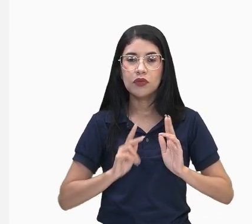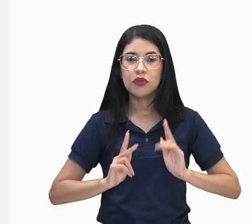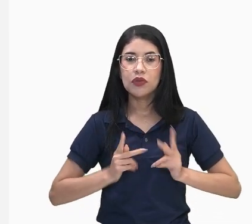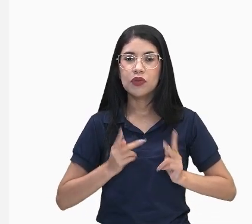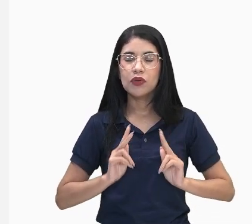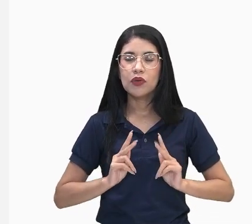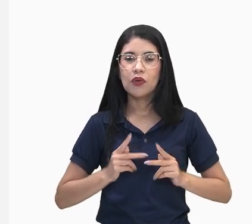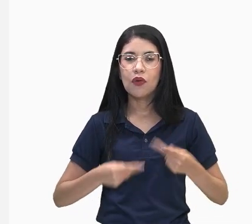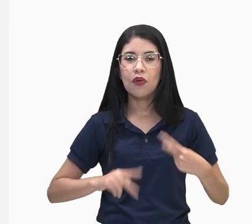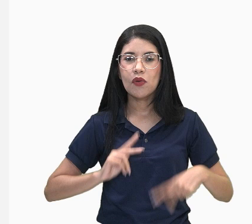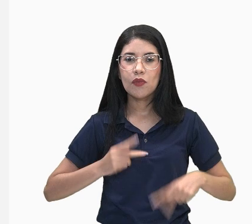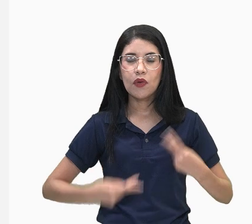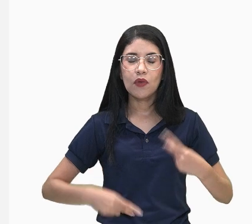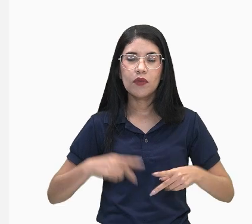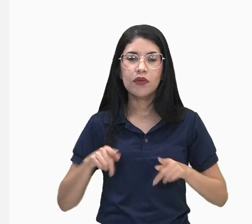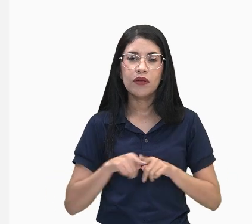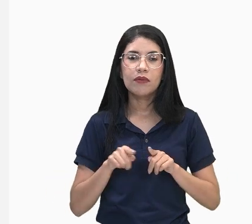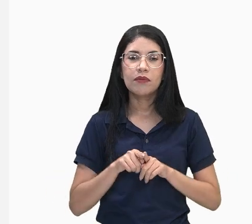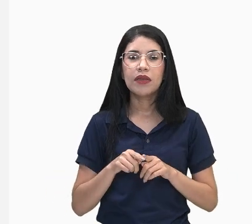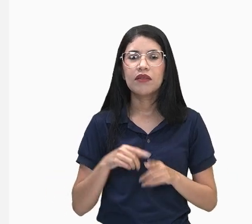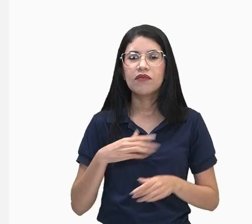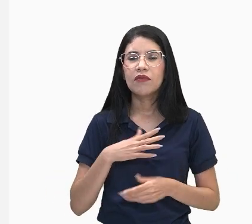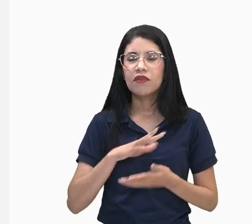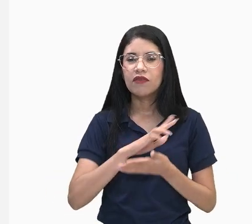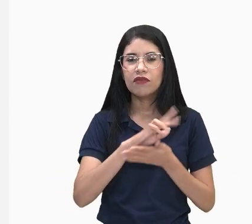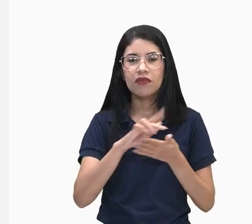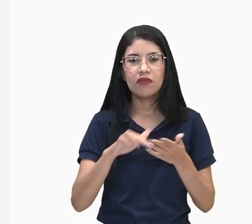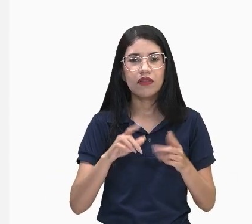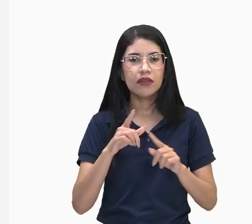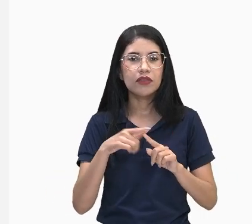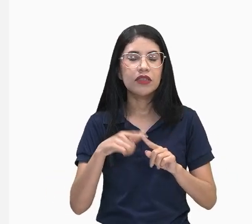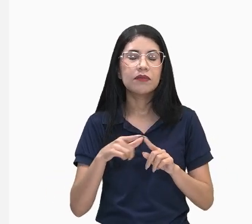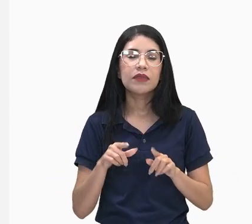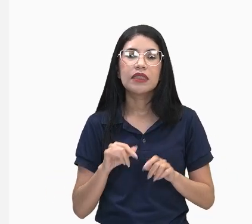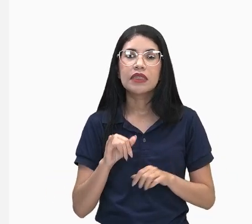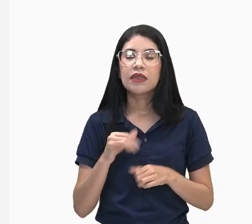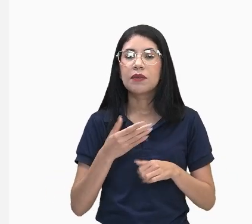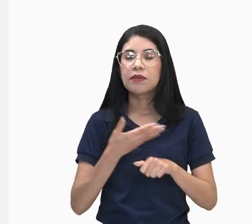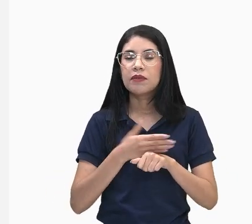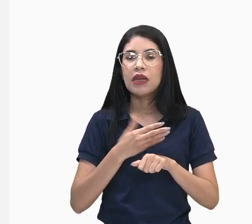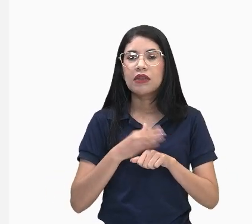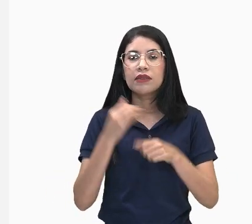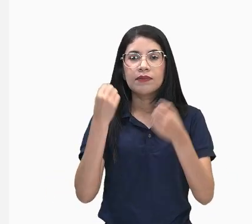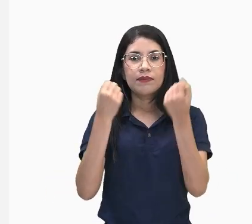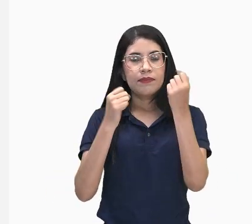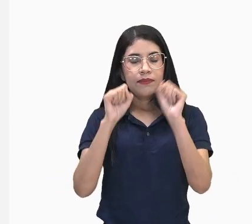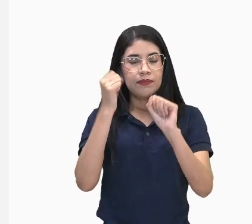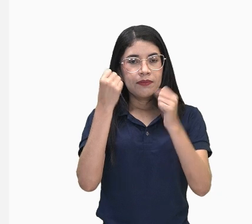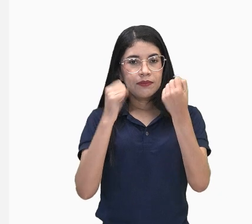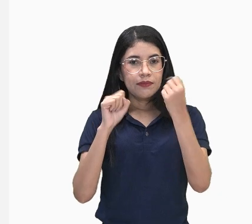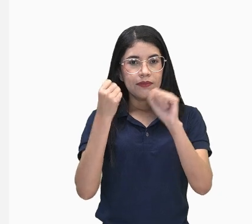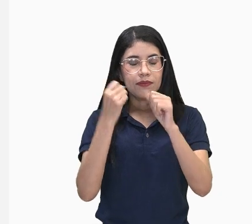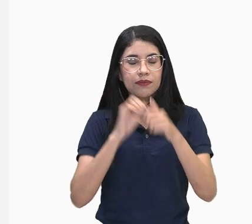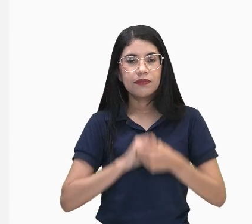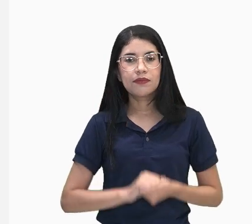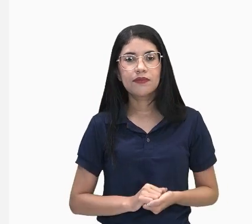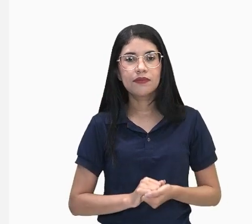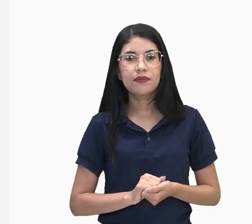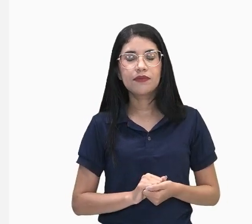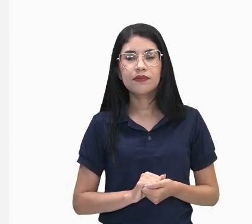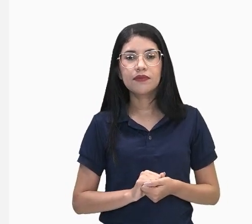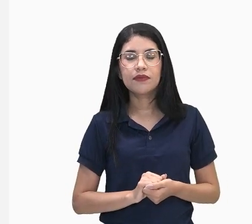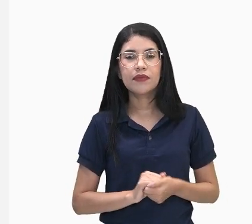da saciedade, do bem-estar, do prazer, que você tem quando pratica a atividade física e as atividades